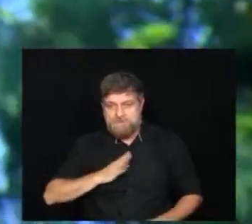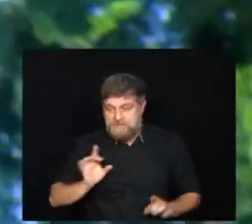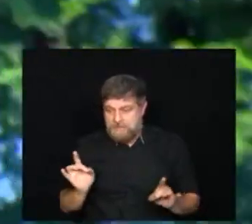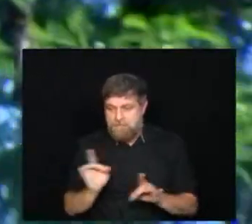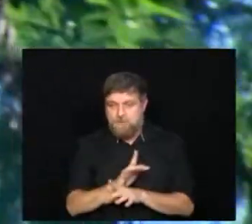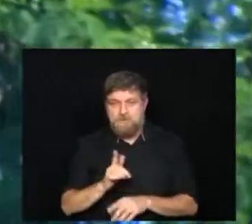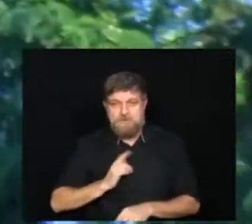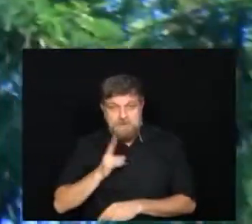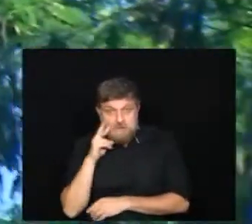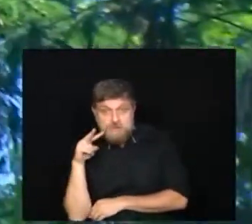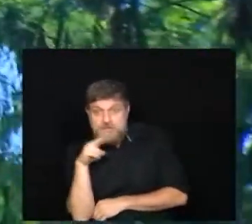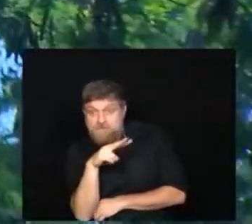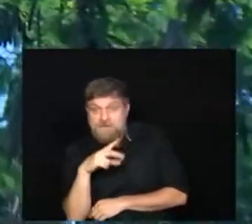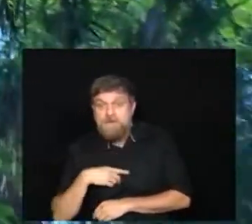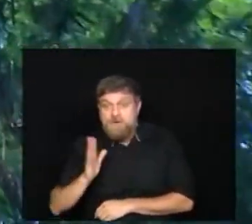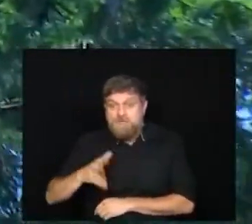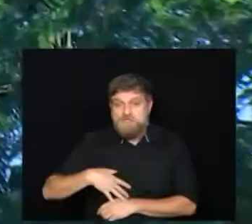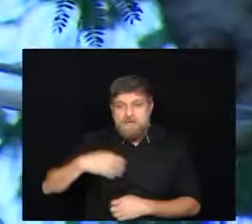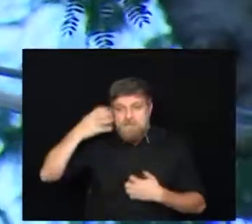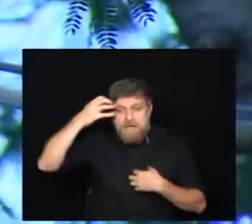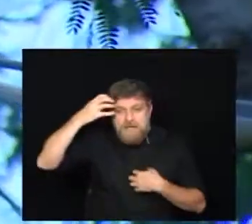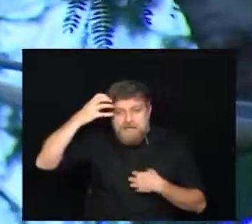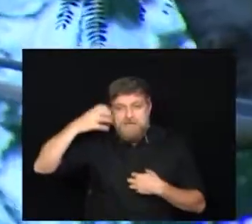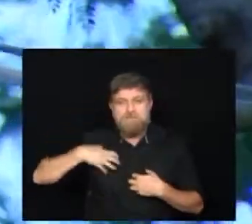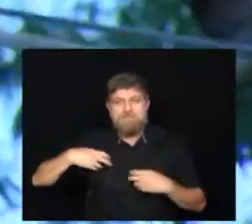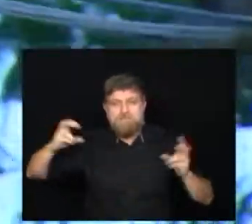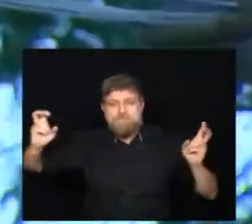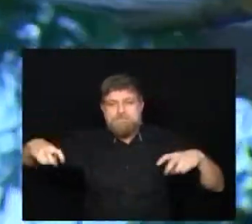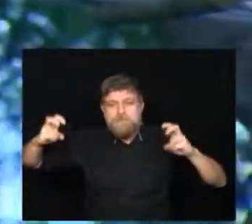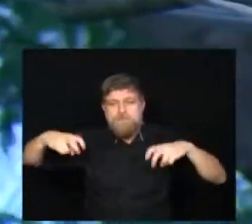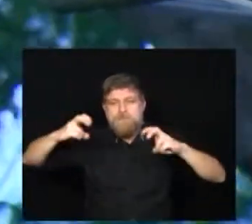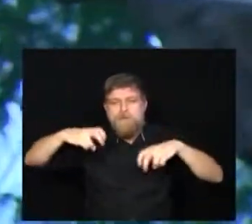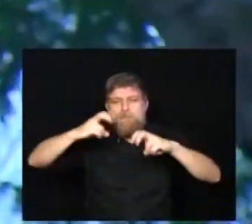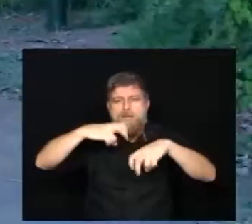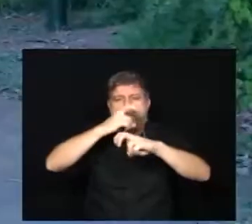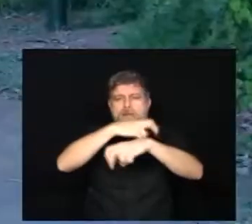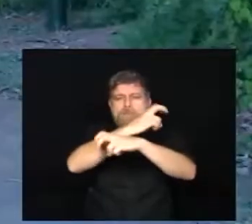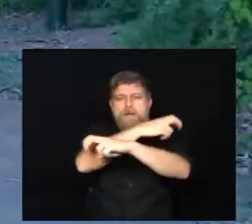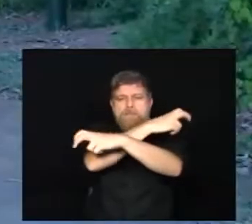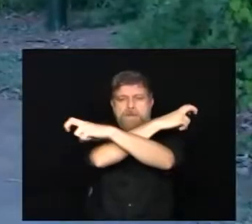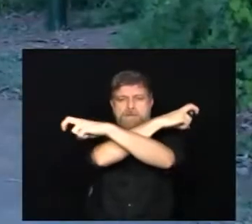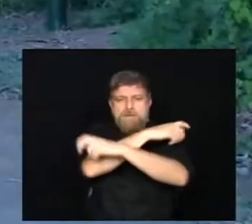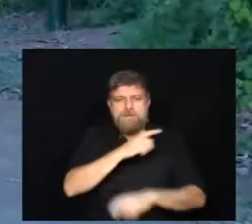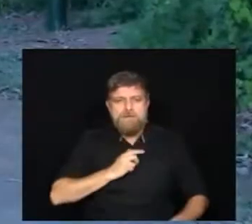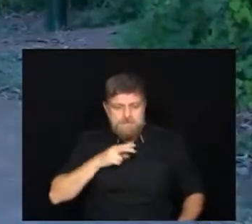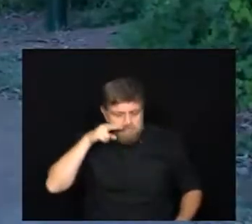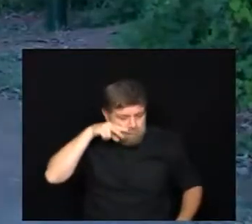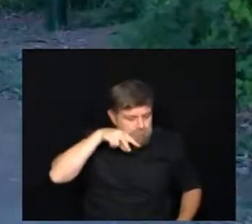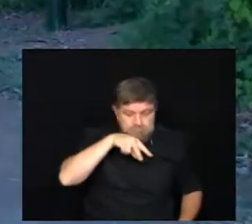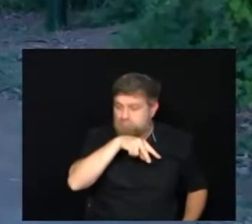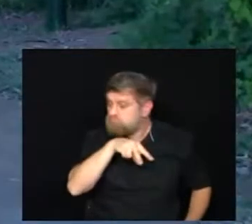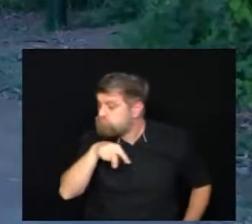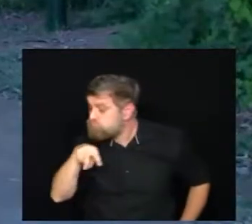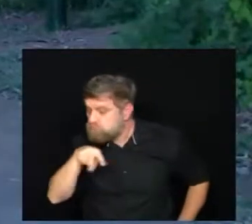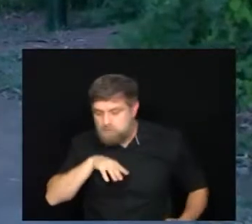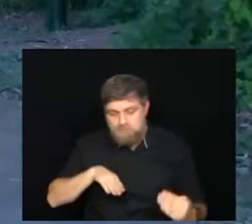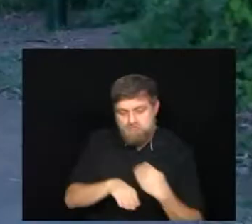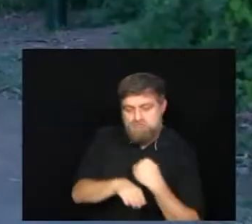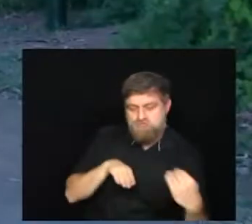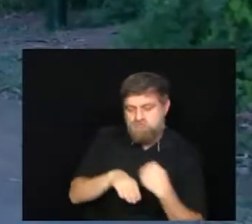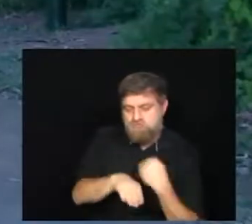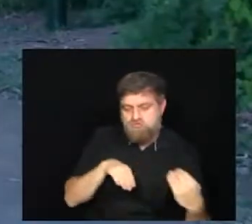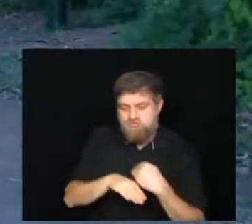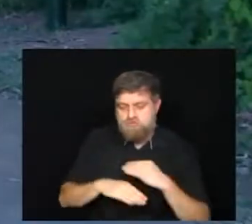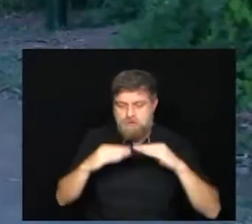até registramos alguns animais na travessia. Eles ficam de um lado para o outro só observando o movimento dos veículos, que é